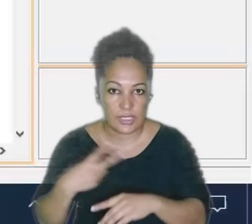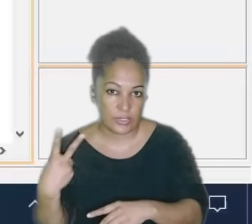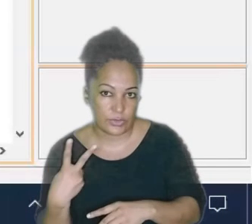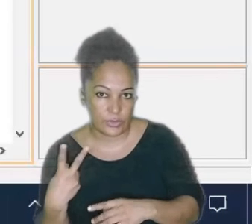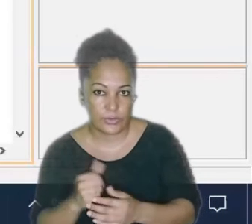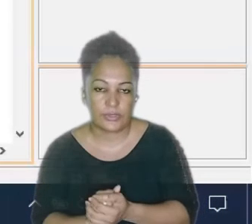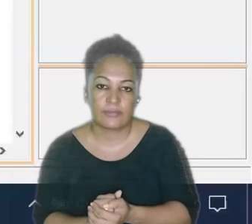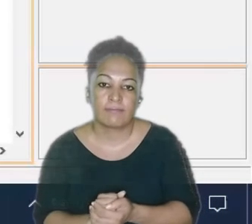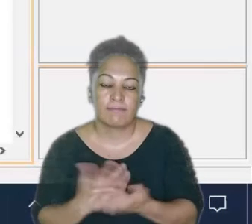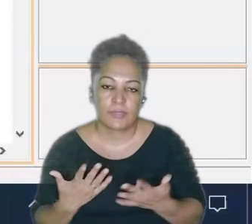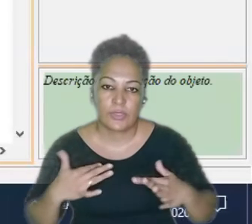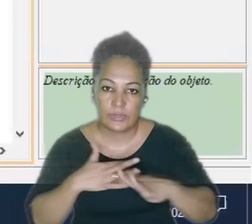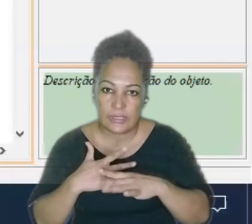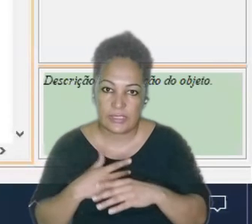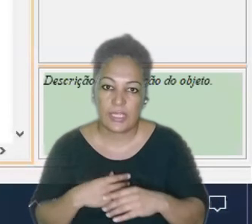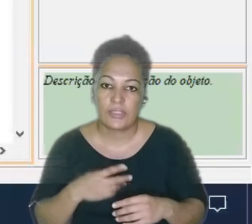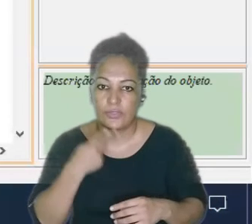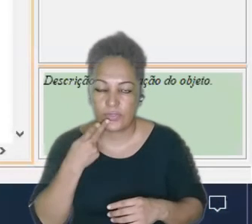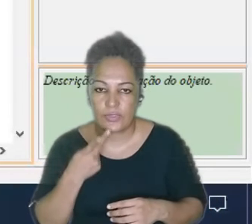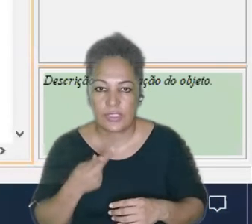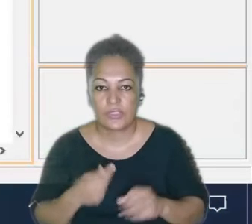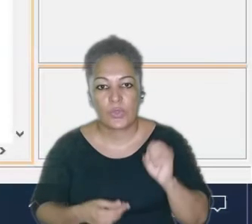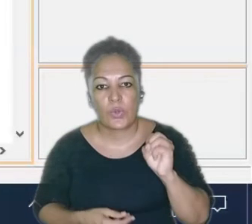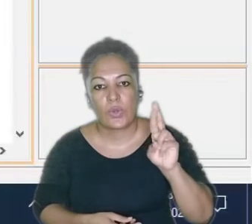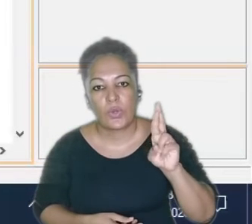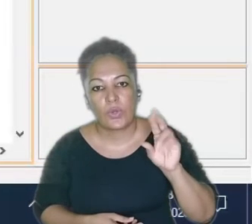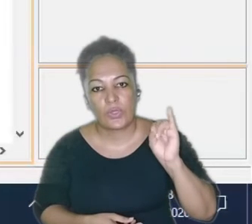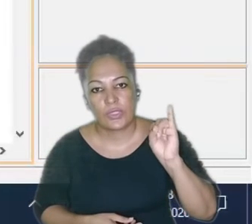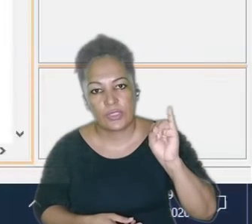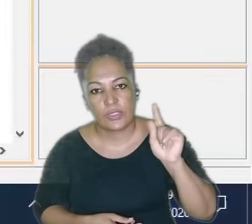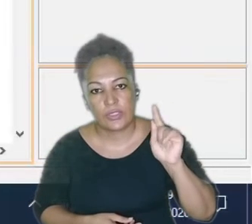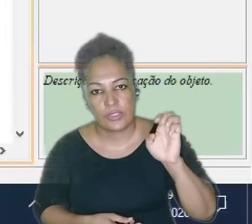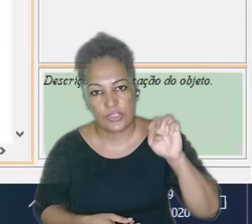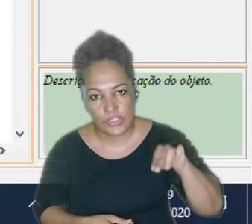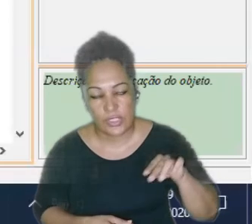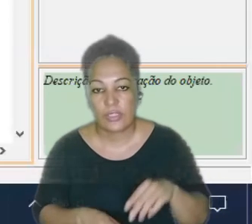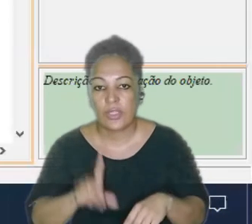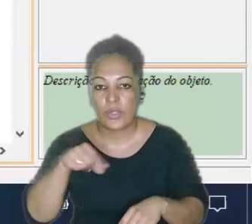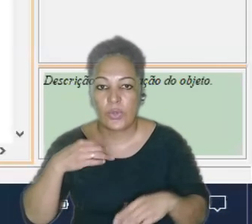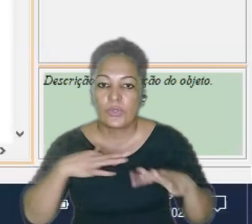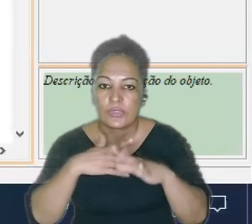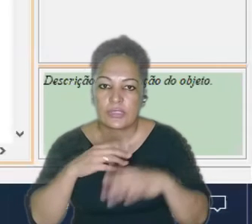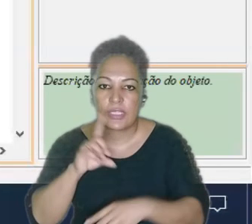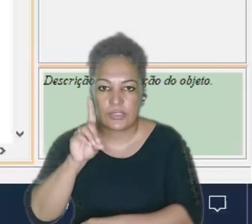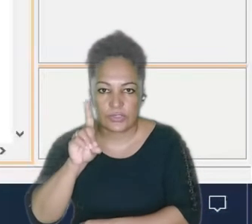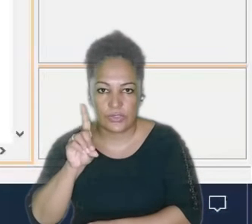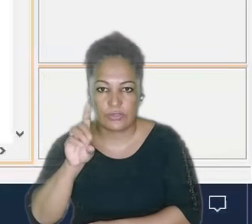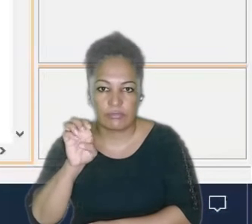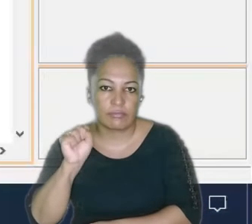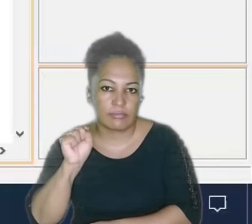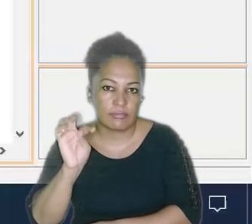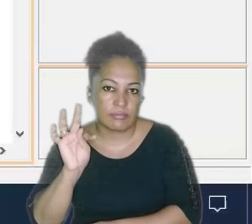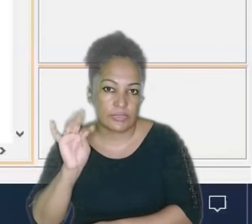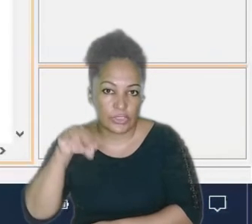Então, trecho, cidade, aqui eu vou chamar ela de cidade de origem, e aqui, relação da cidade de